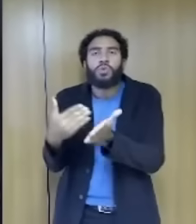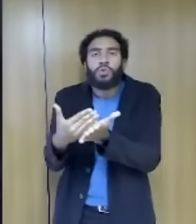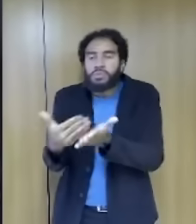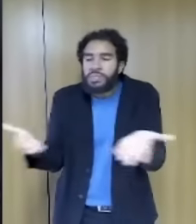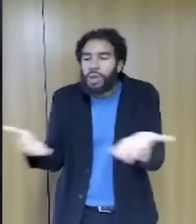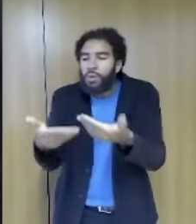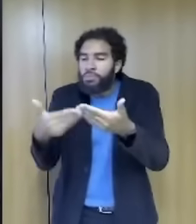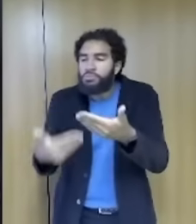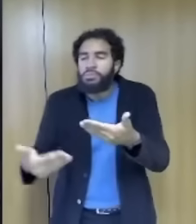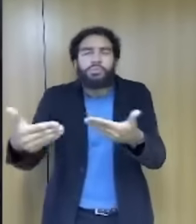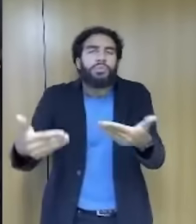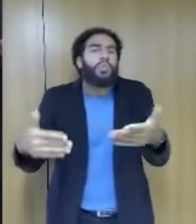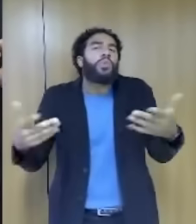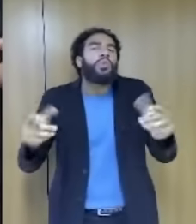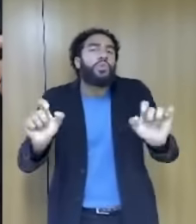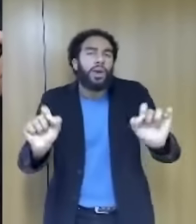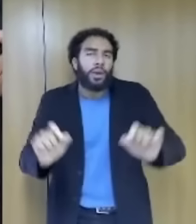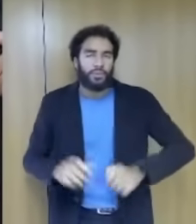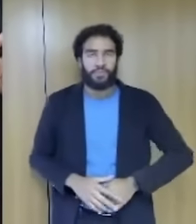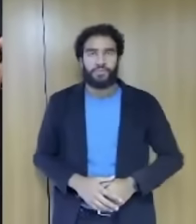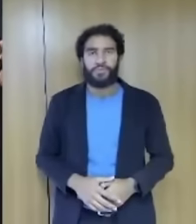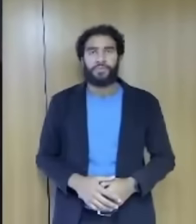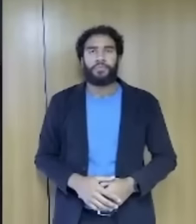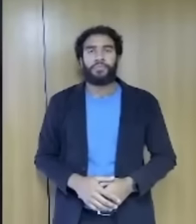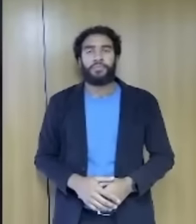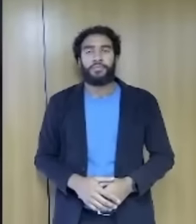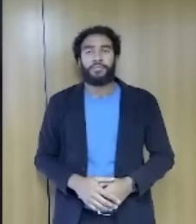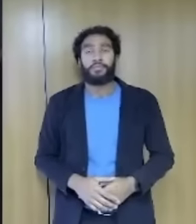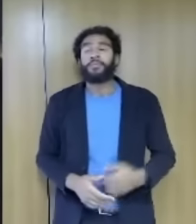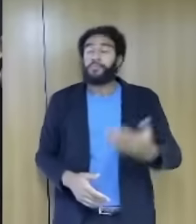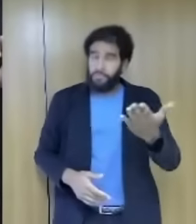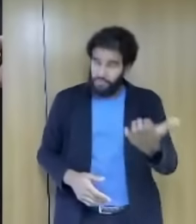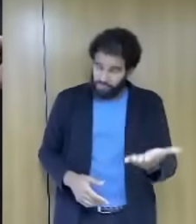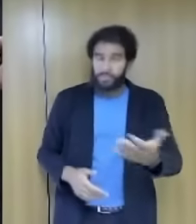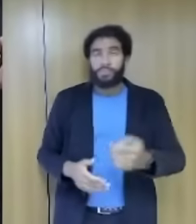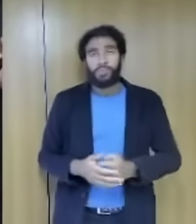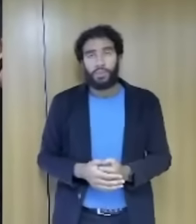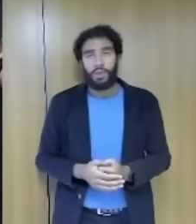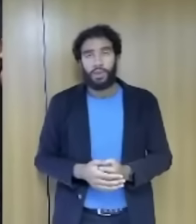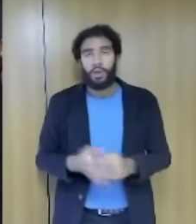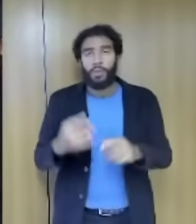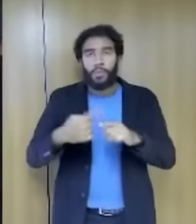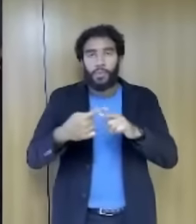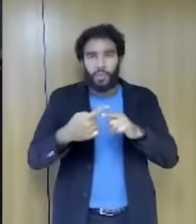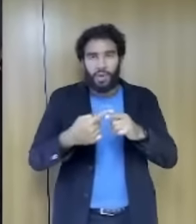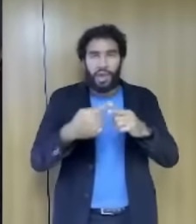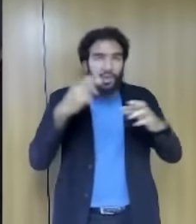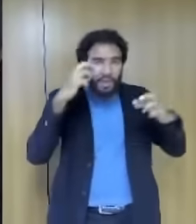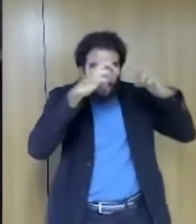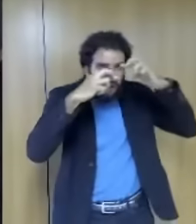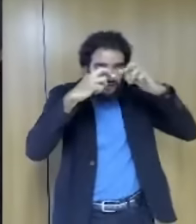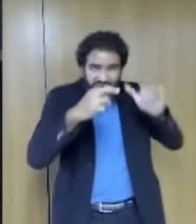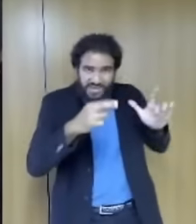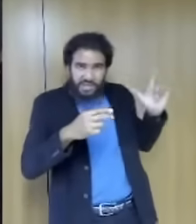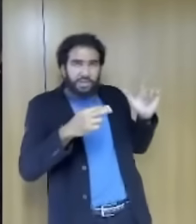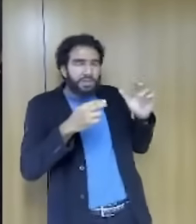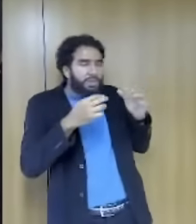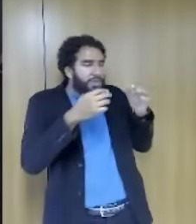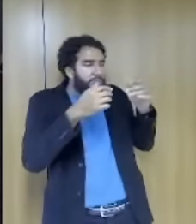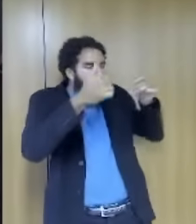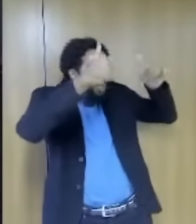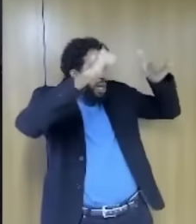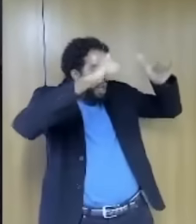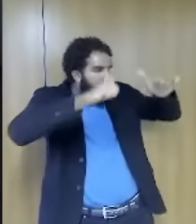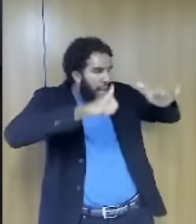agora? A dinâmica é exatamente uma revisão da investigação anteriormente feita. Então, a Polícia